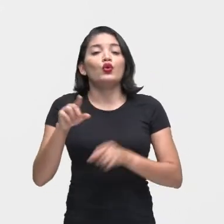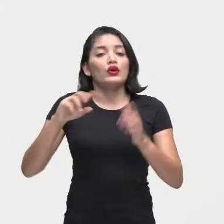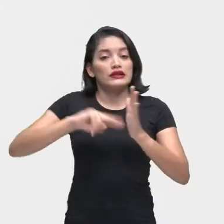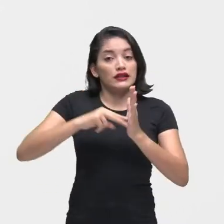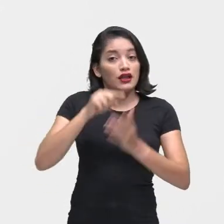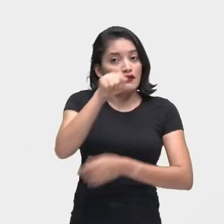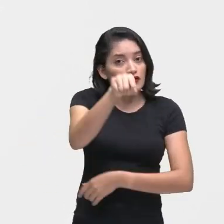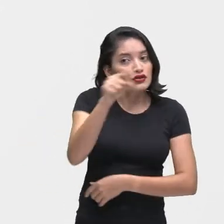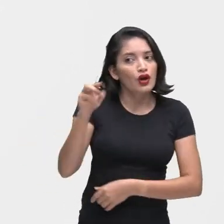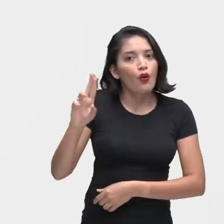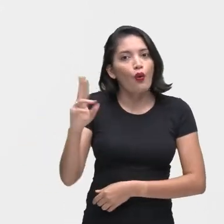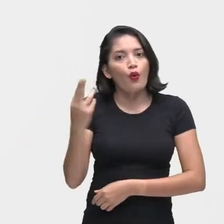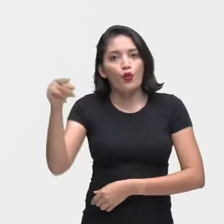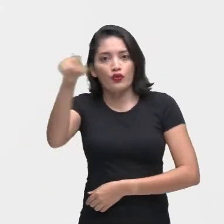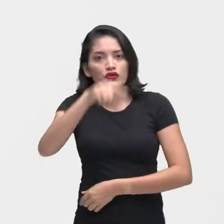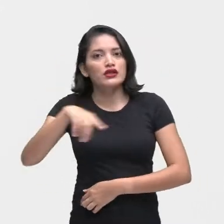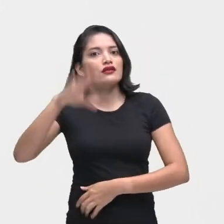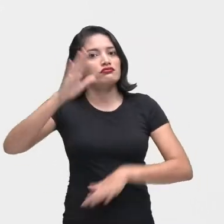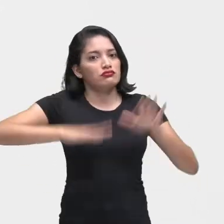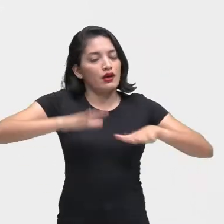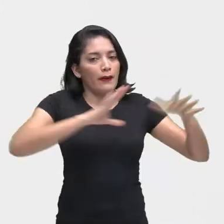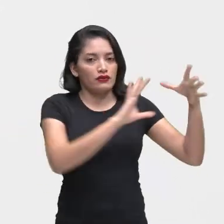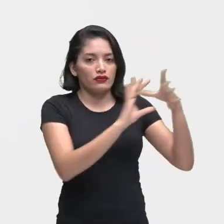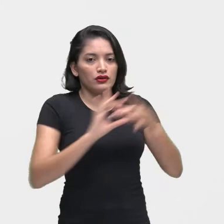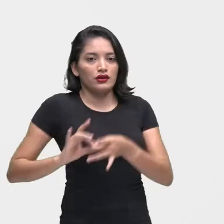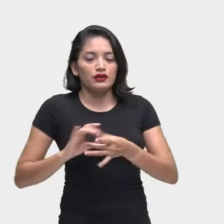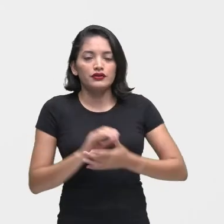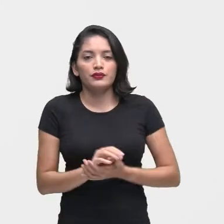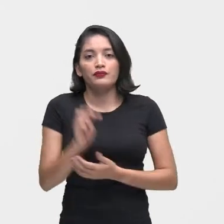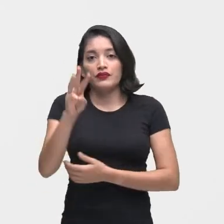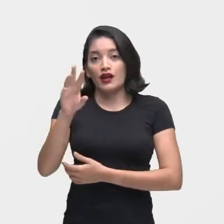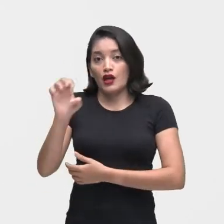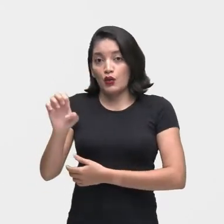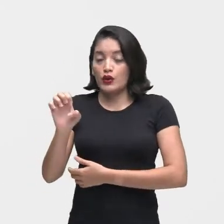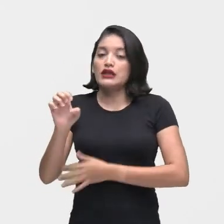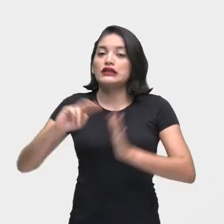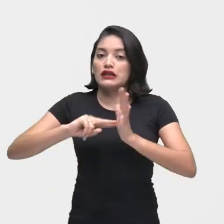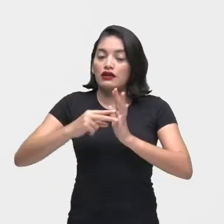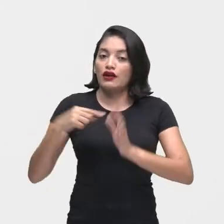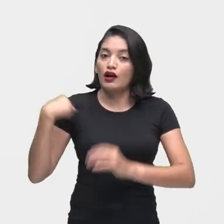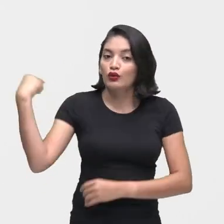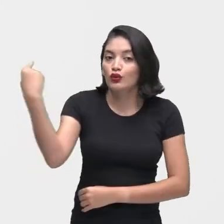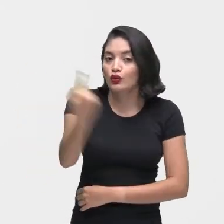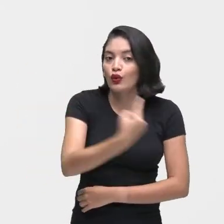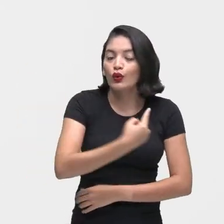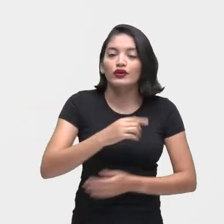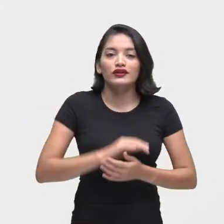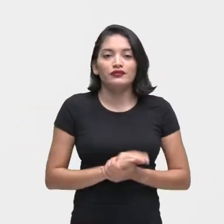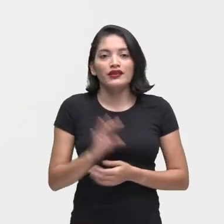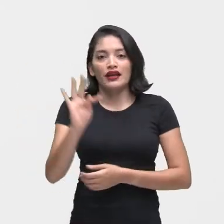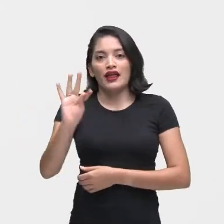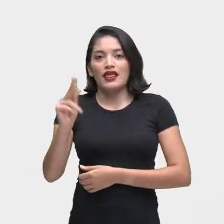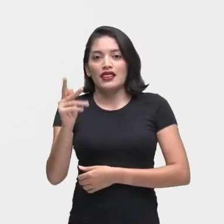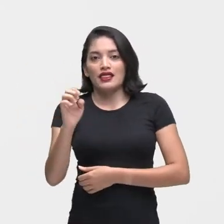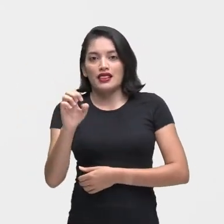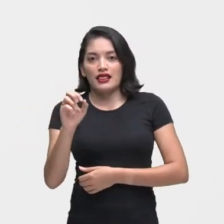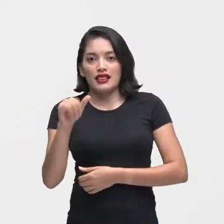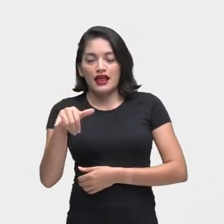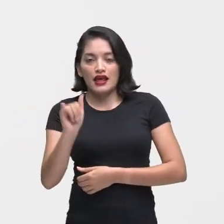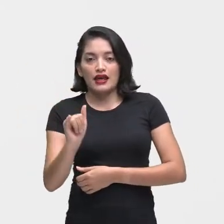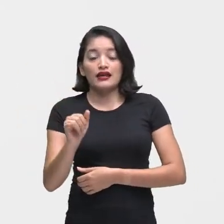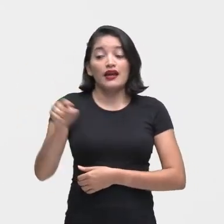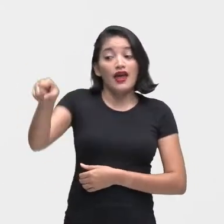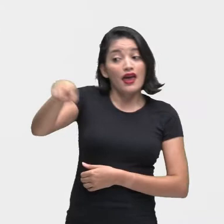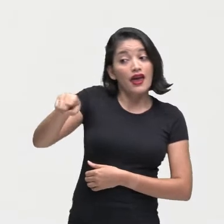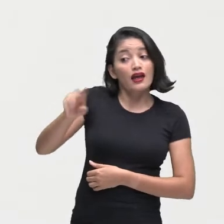vocês depende do contexto I nós vem eles